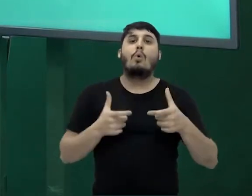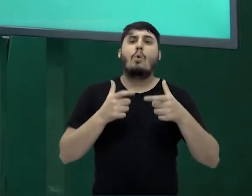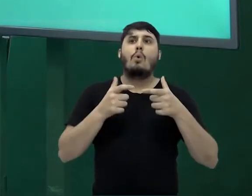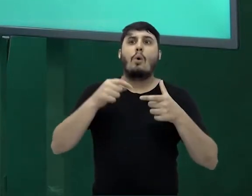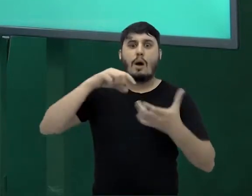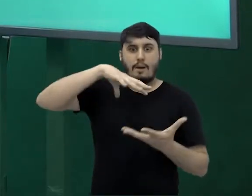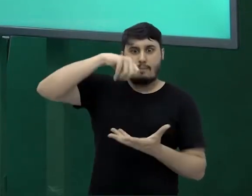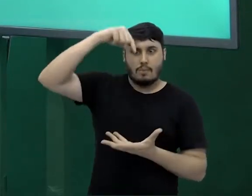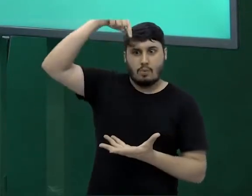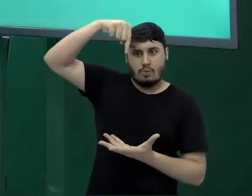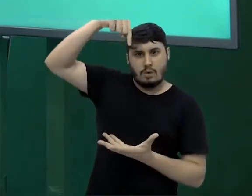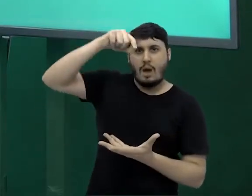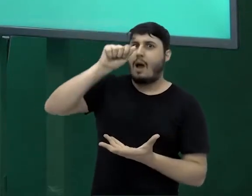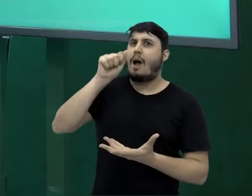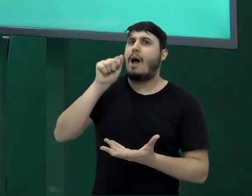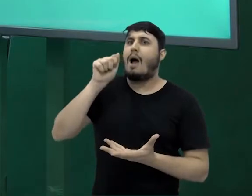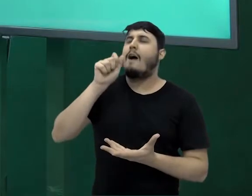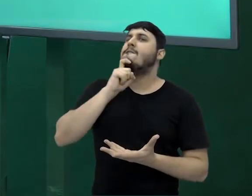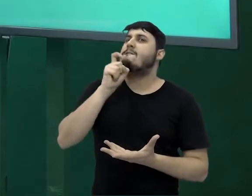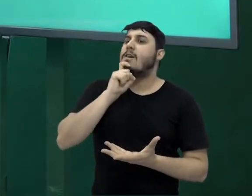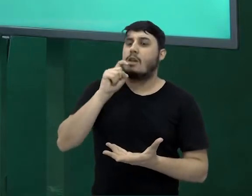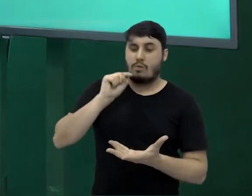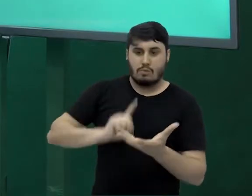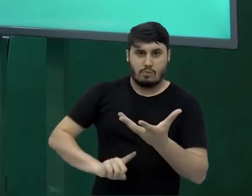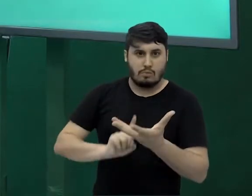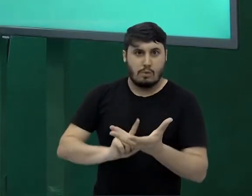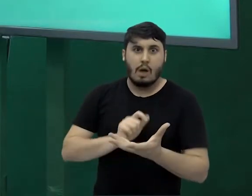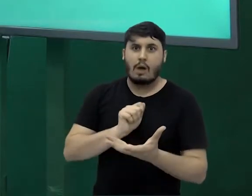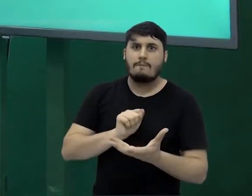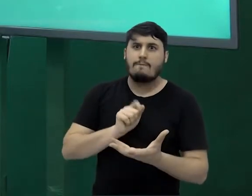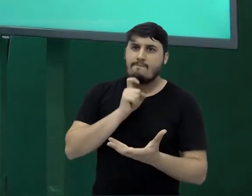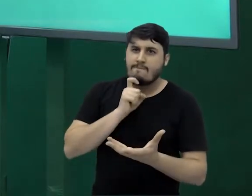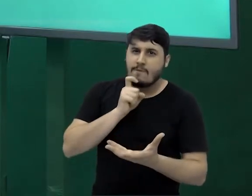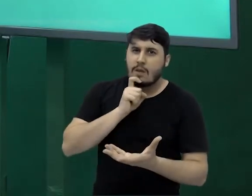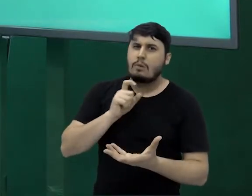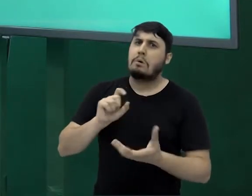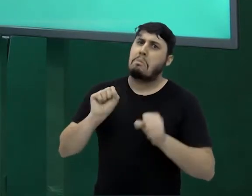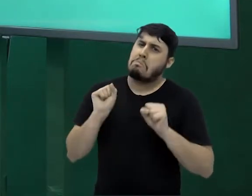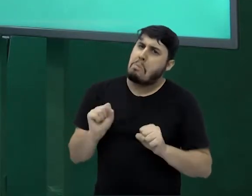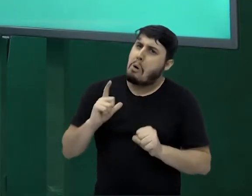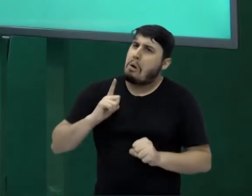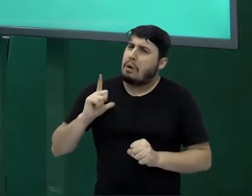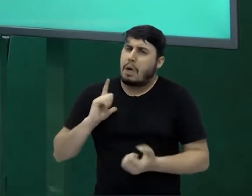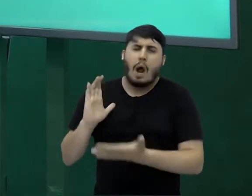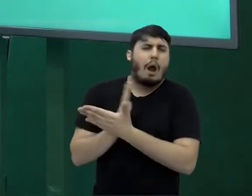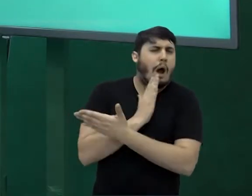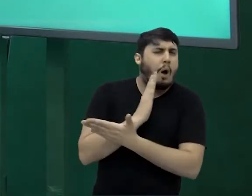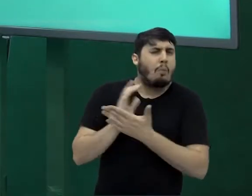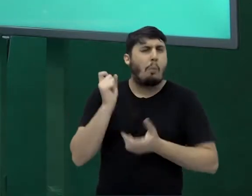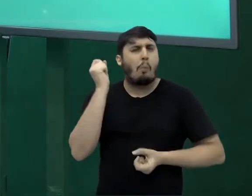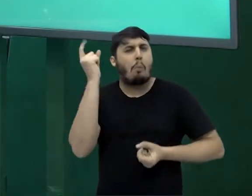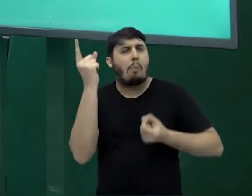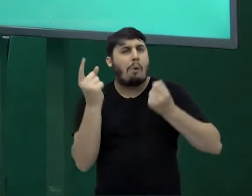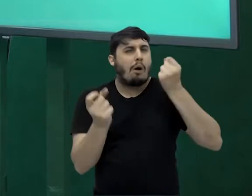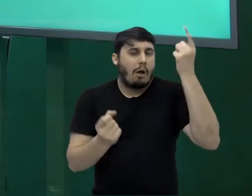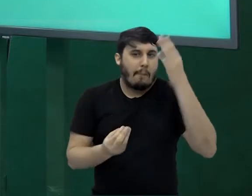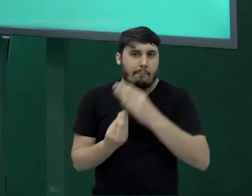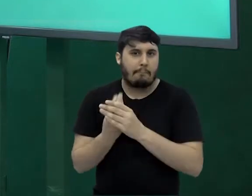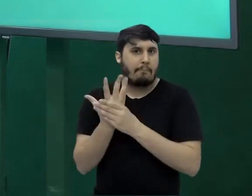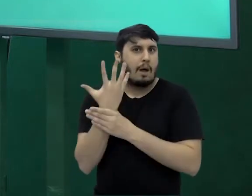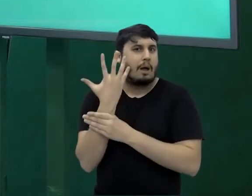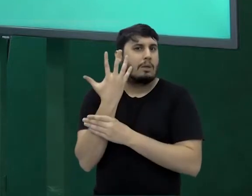local, sabe, se rolar um verão legal, você começa a achar aquela, sabe, tundra, aquela coisa toda. Então, assim, planta